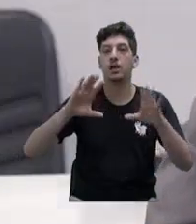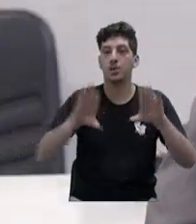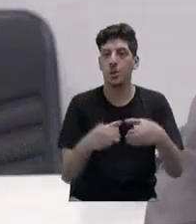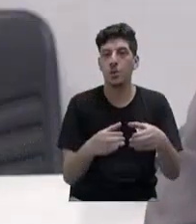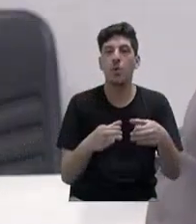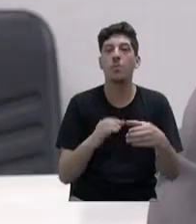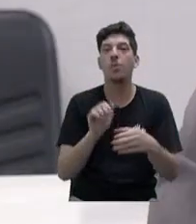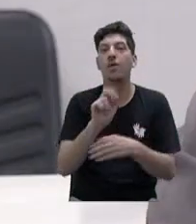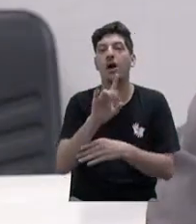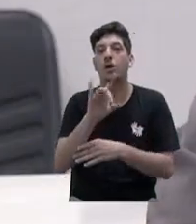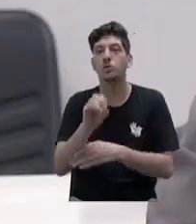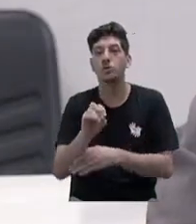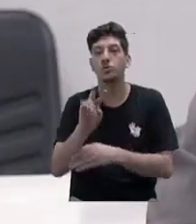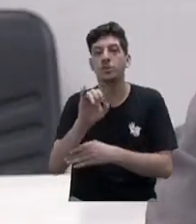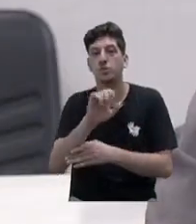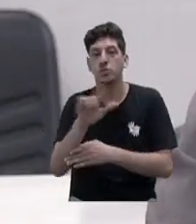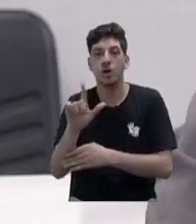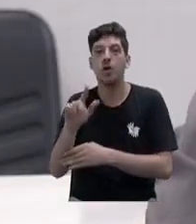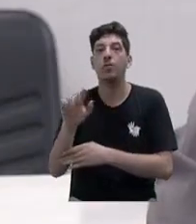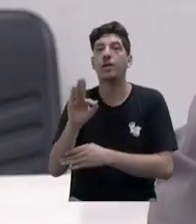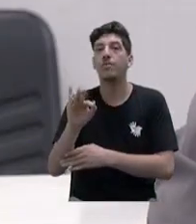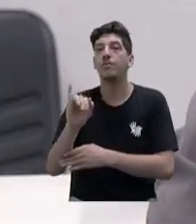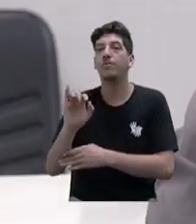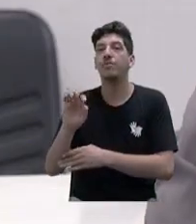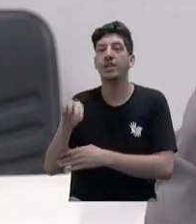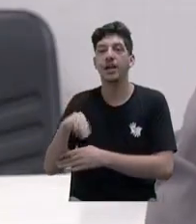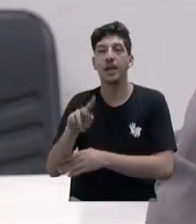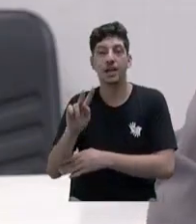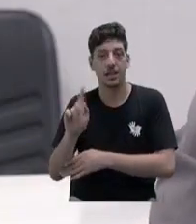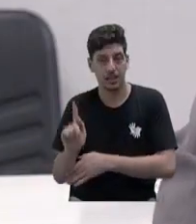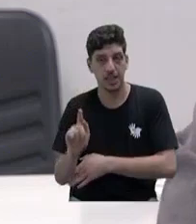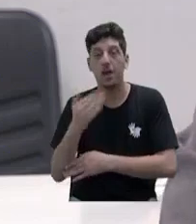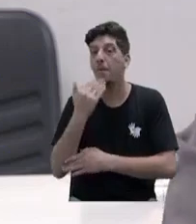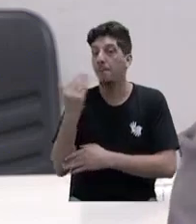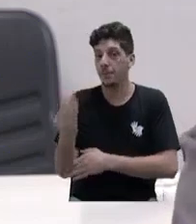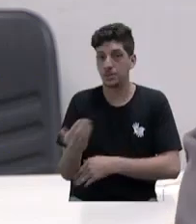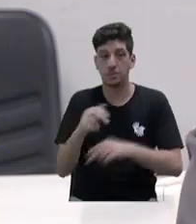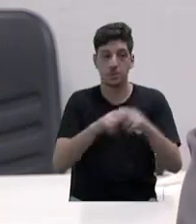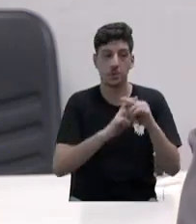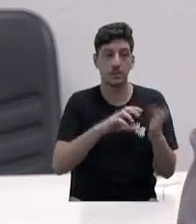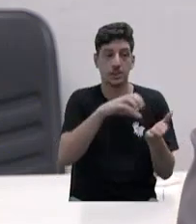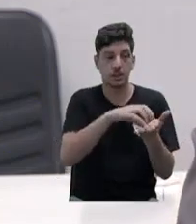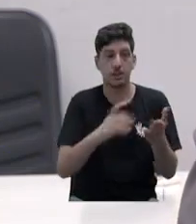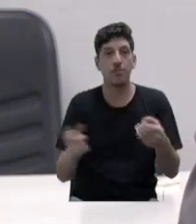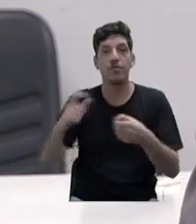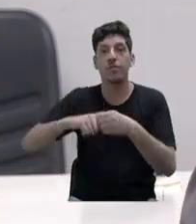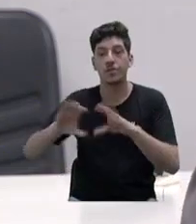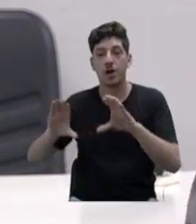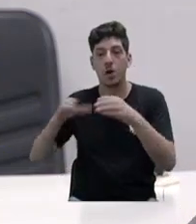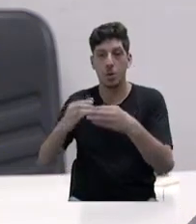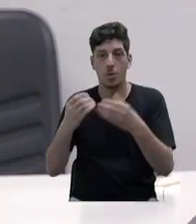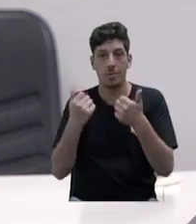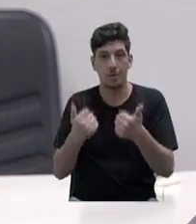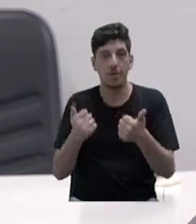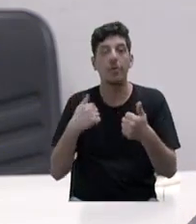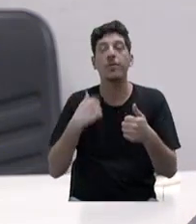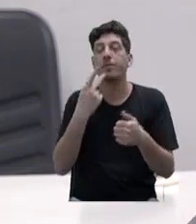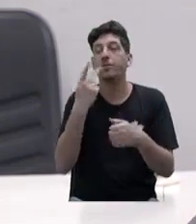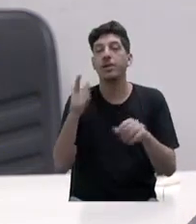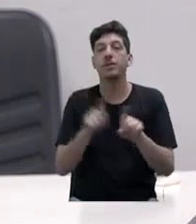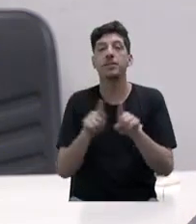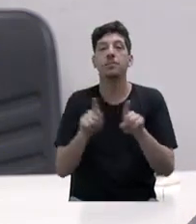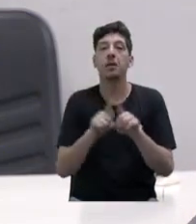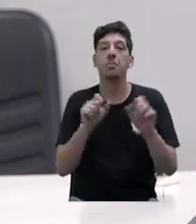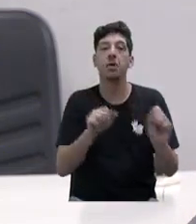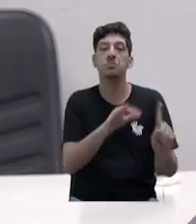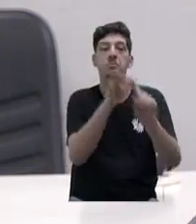da FIENG, que foi uma negociação que eu fiz da FIENG a pedido do setor, a Câmara vai ser retomada, e eu falei que eles podem